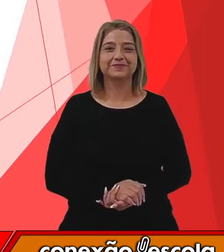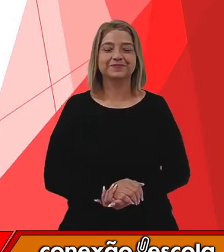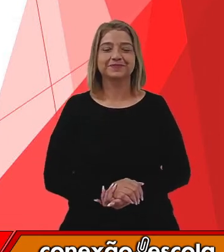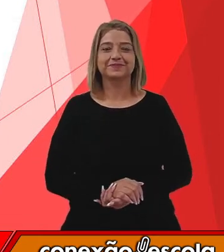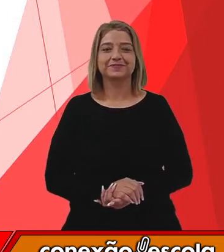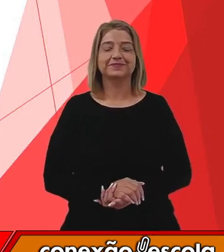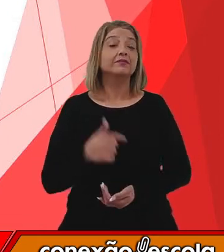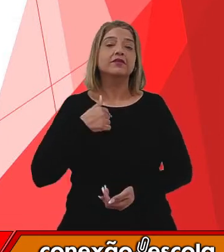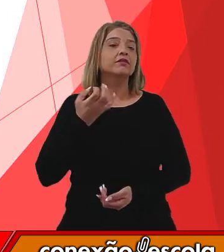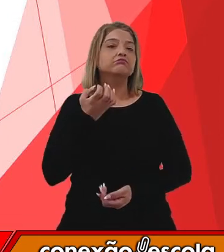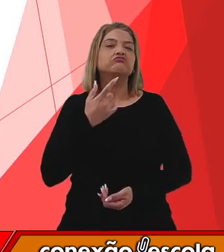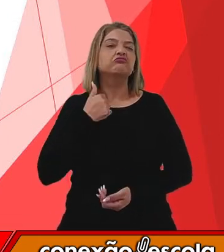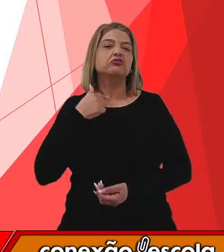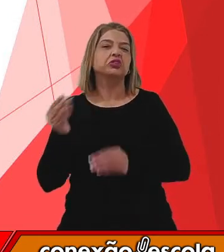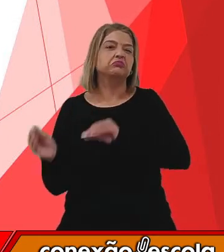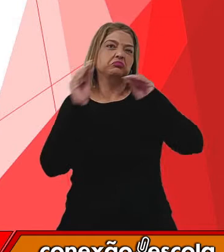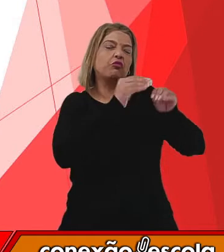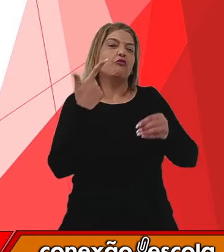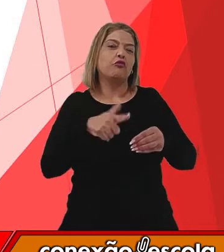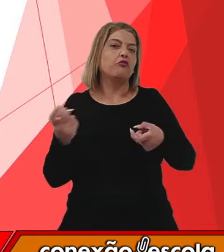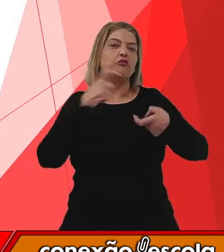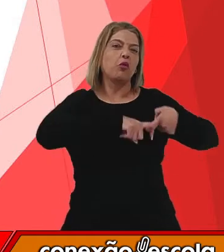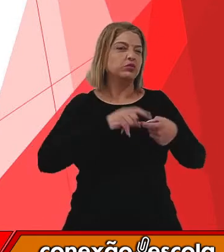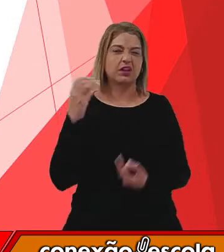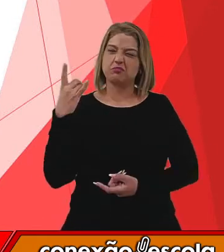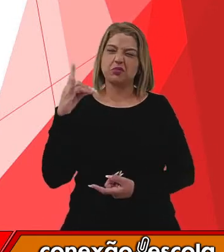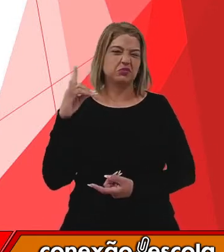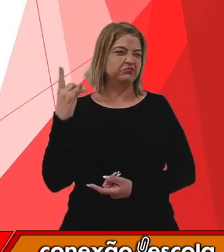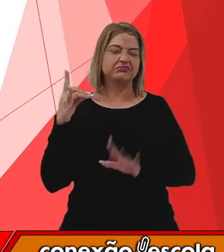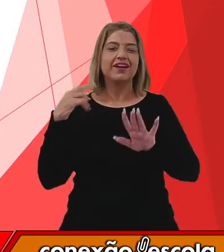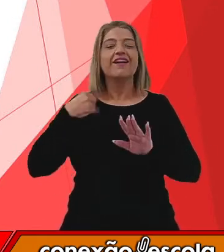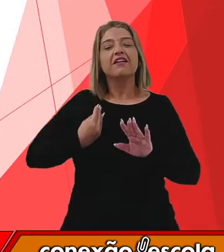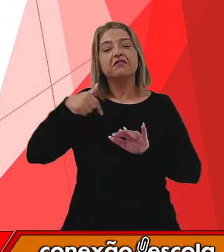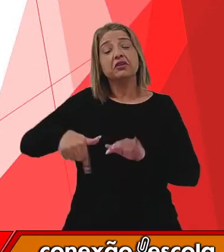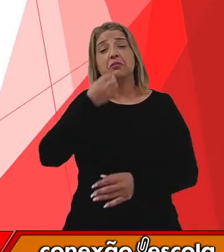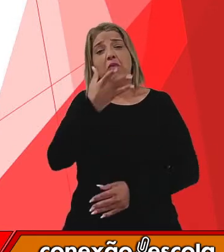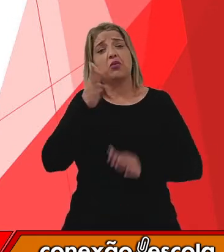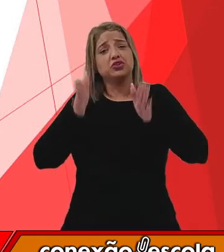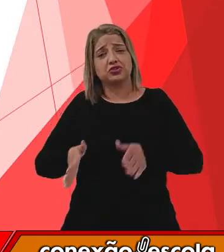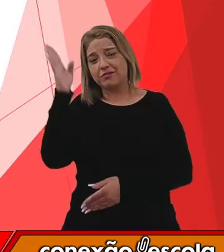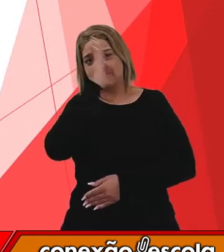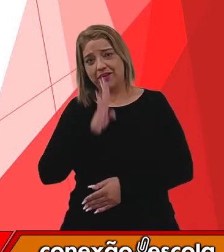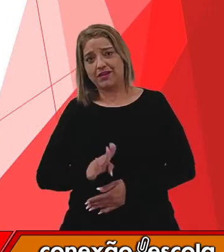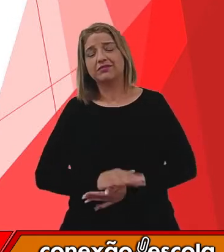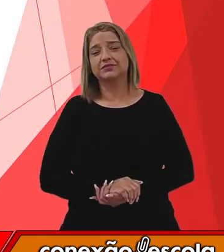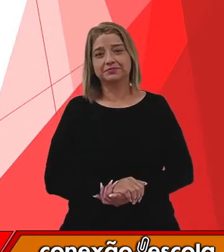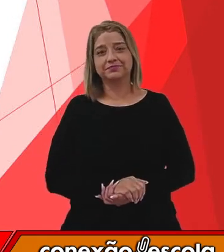Não pretendo voltar para a Bolívia, pois já tenho uma vida estável aqui no Brasil.